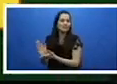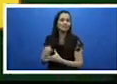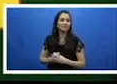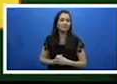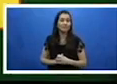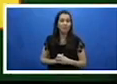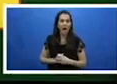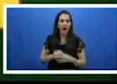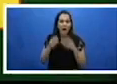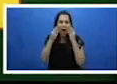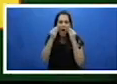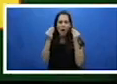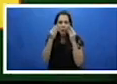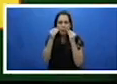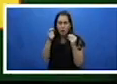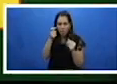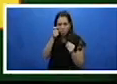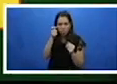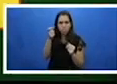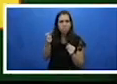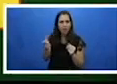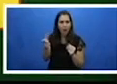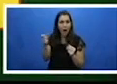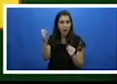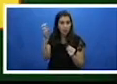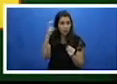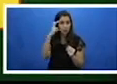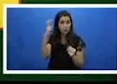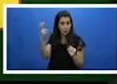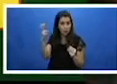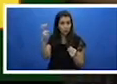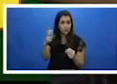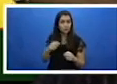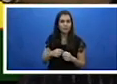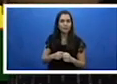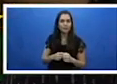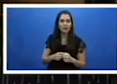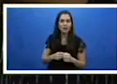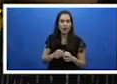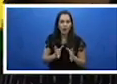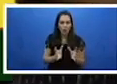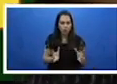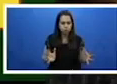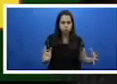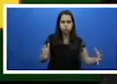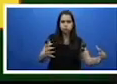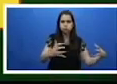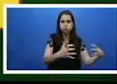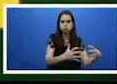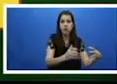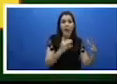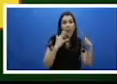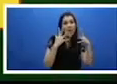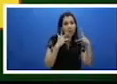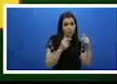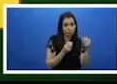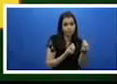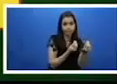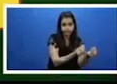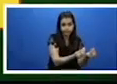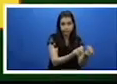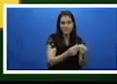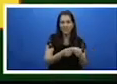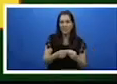raposa, esperta, juntou quase tudo para o leão e ficou apenas com